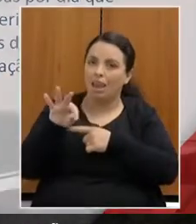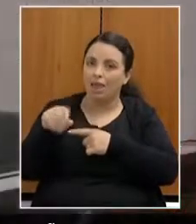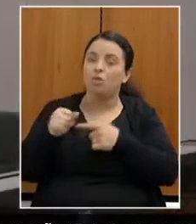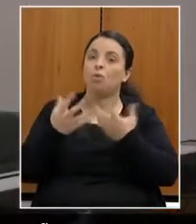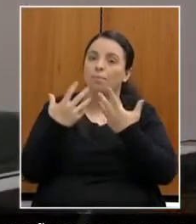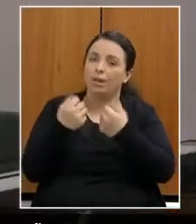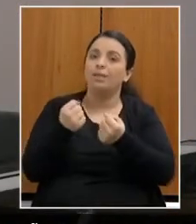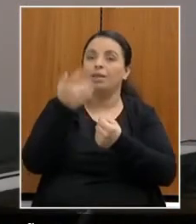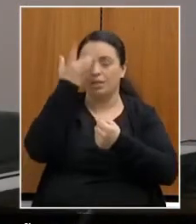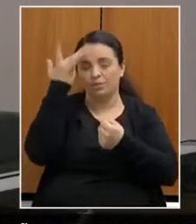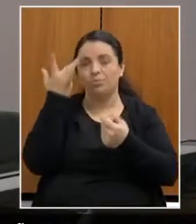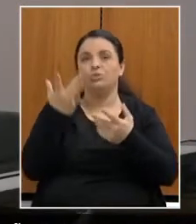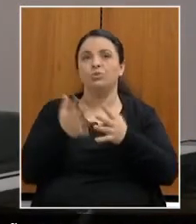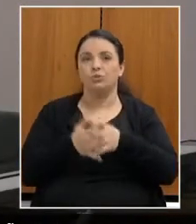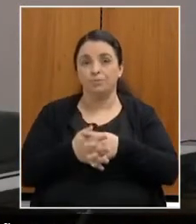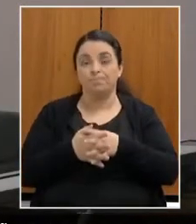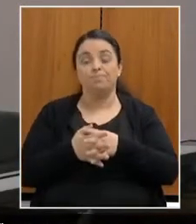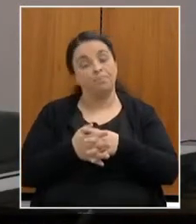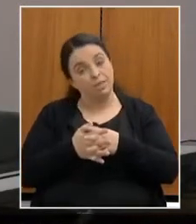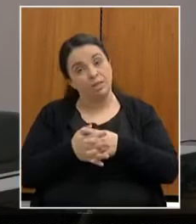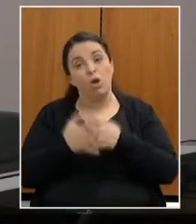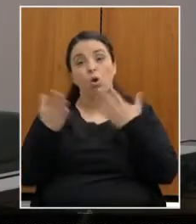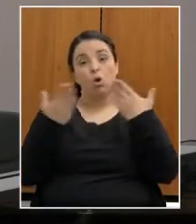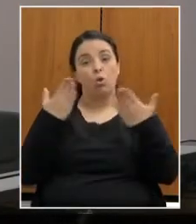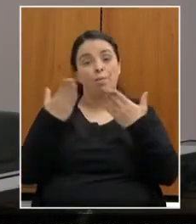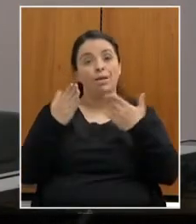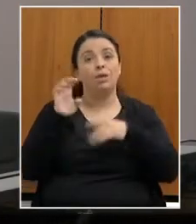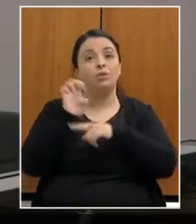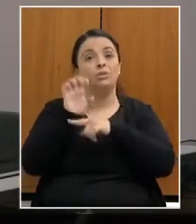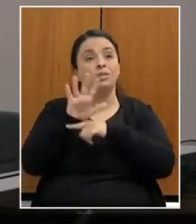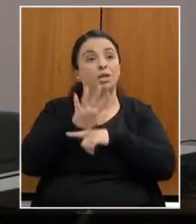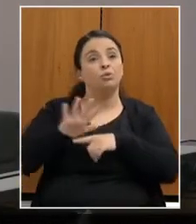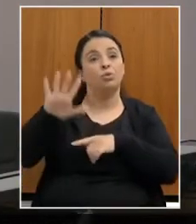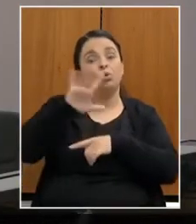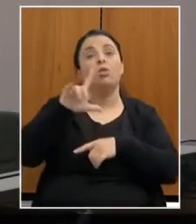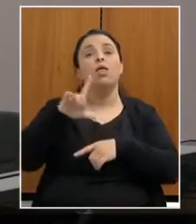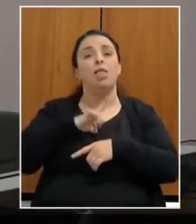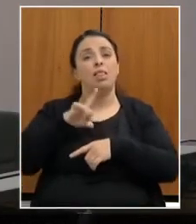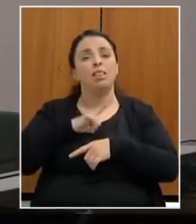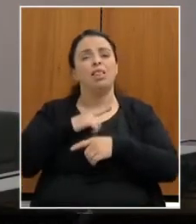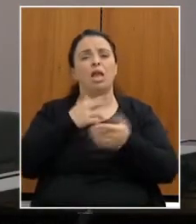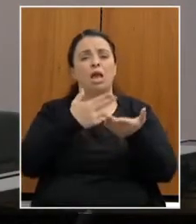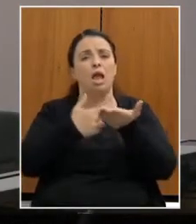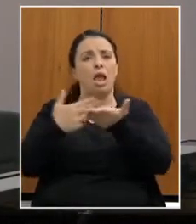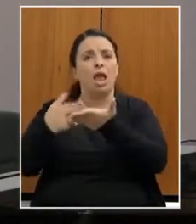mas, em relação ao Estado como um todo, temos aí um número suficiente de leitos. Pode passar?